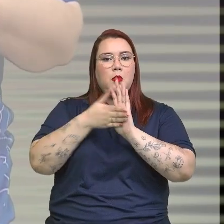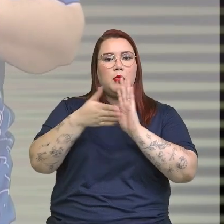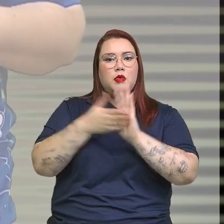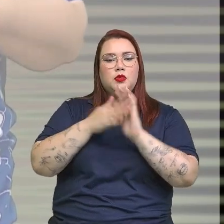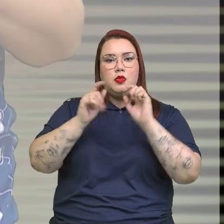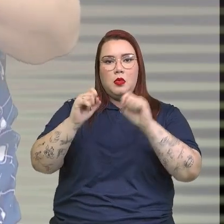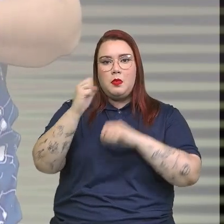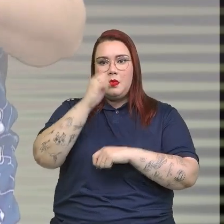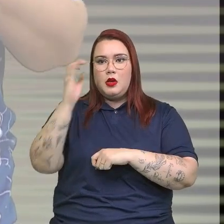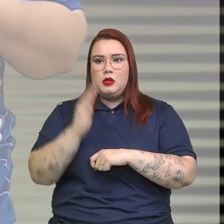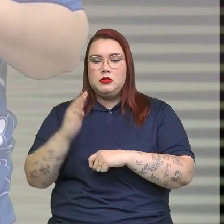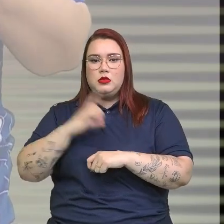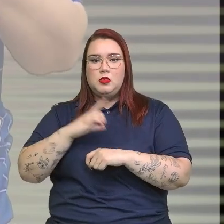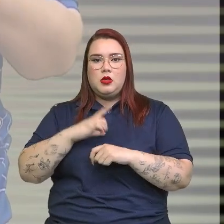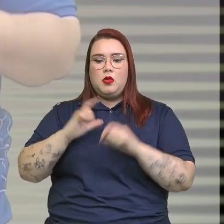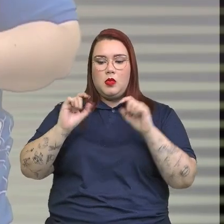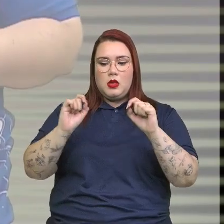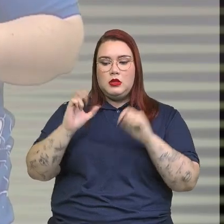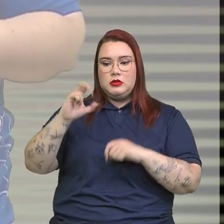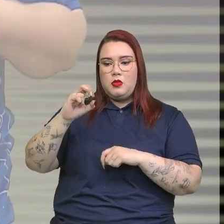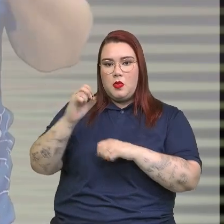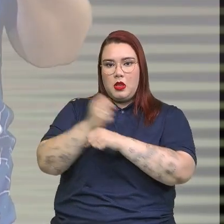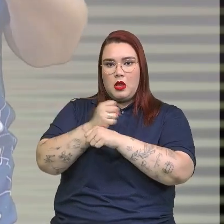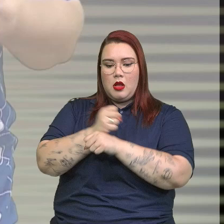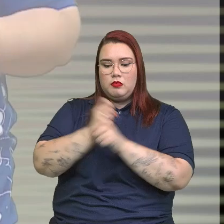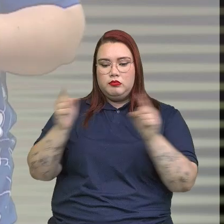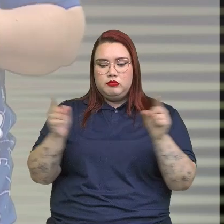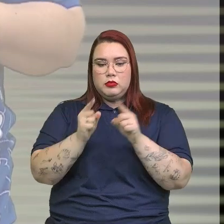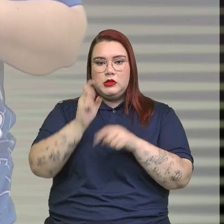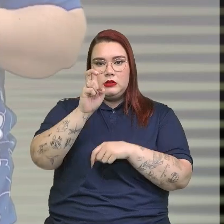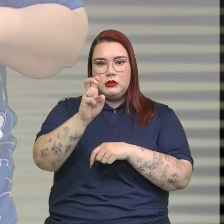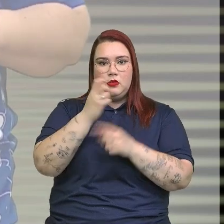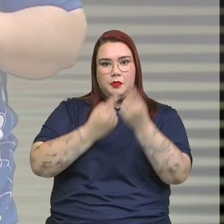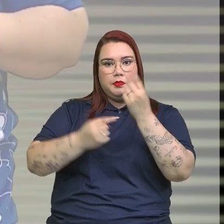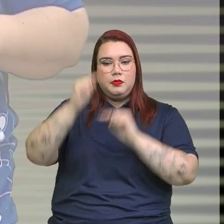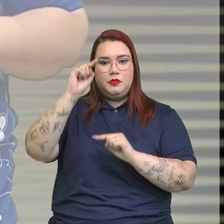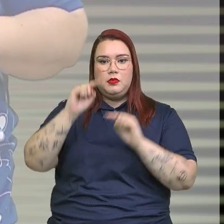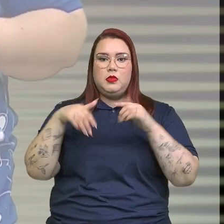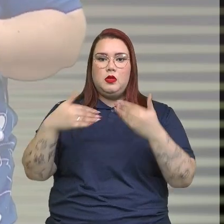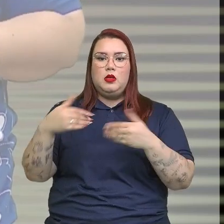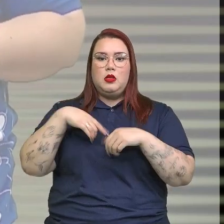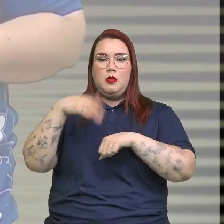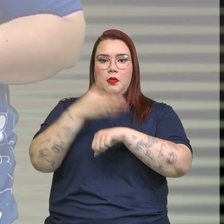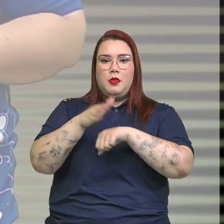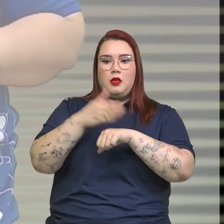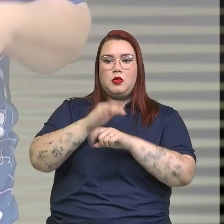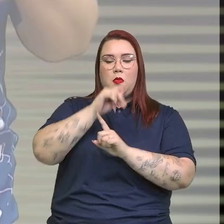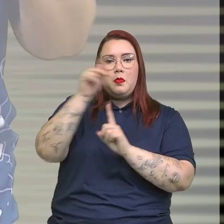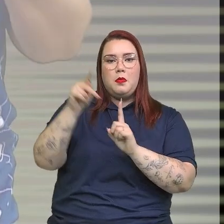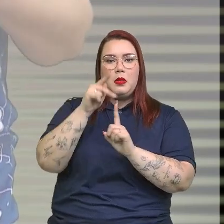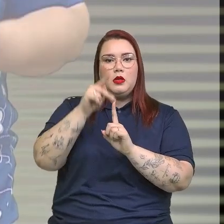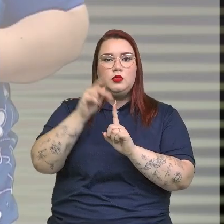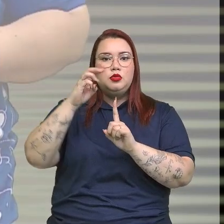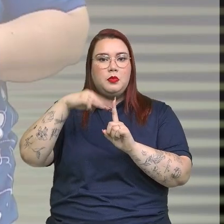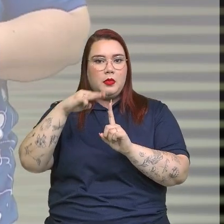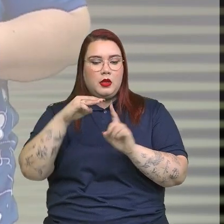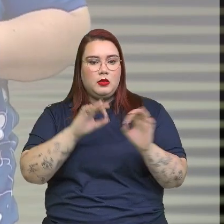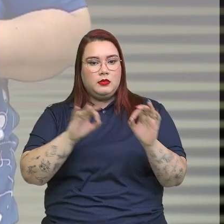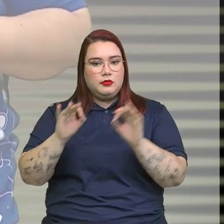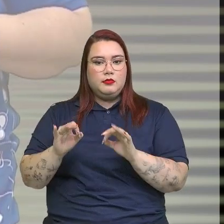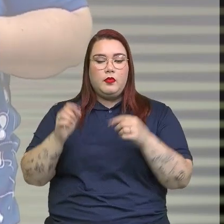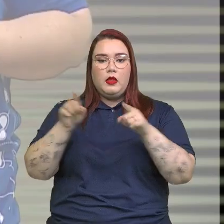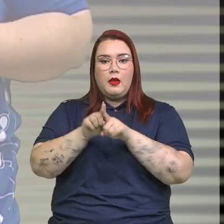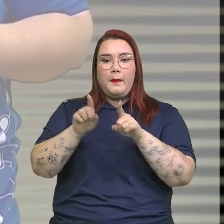Brasil iria crescer 50 anos em 5, e para isso ele colocou em prática, então, um plano de metas. E nós temos também